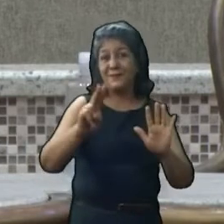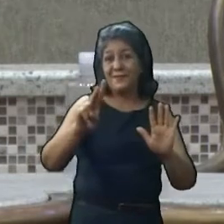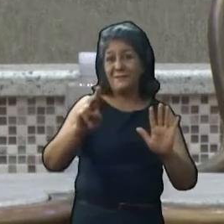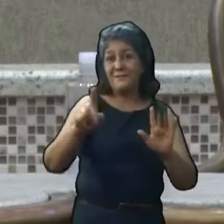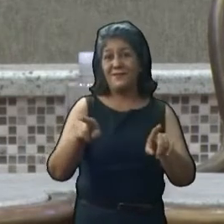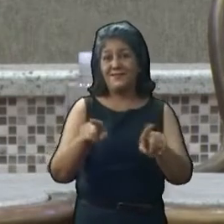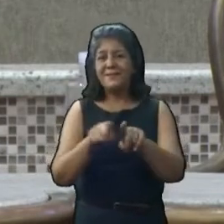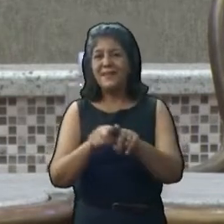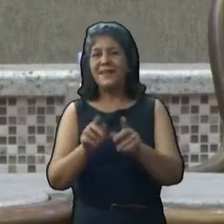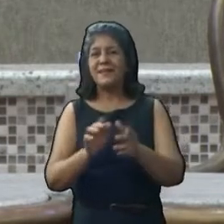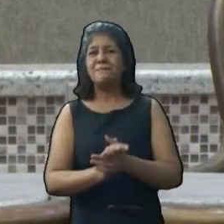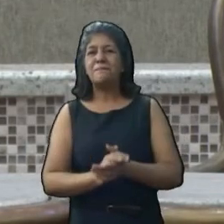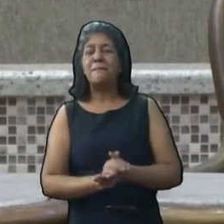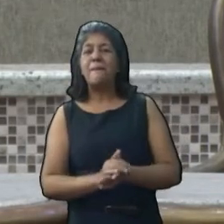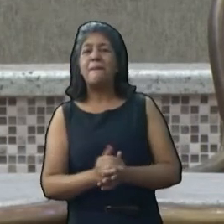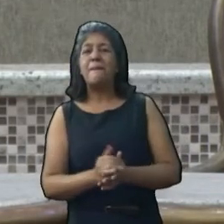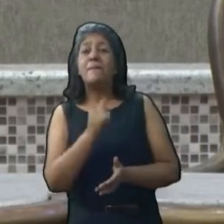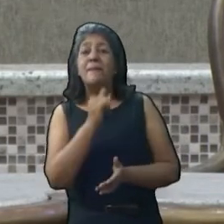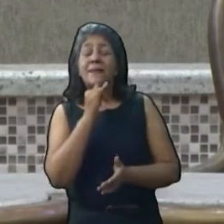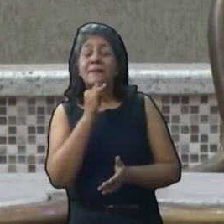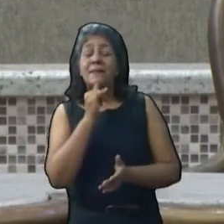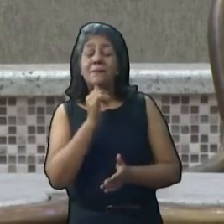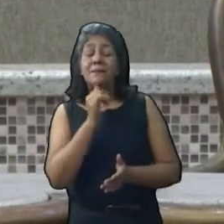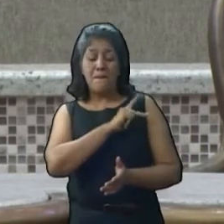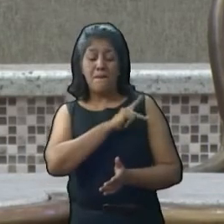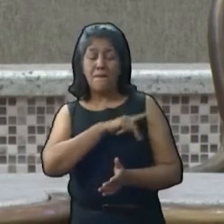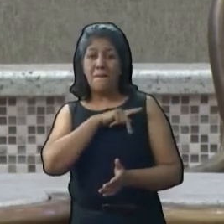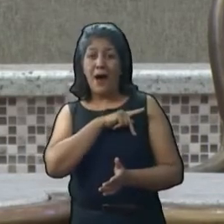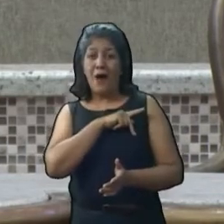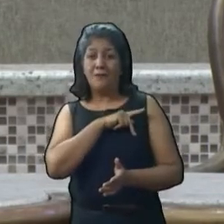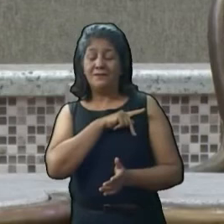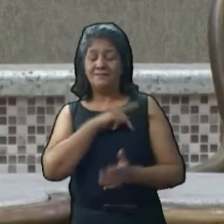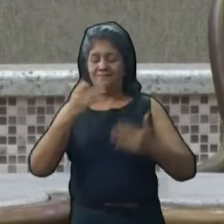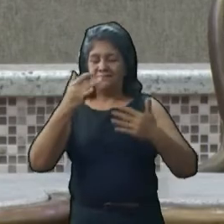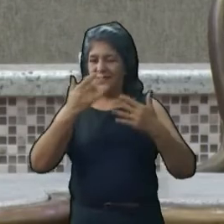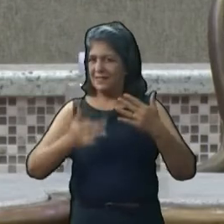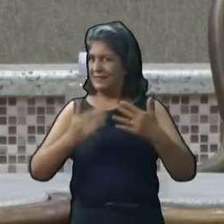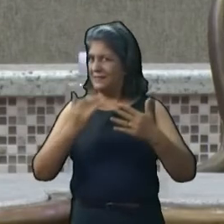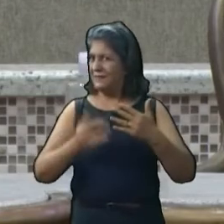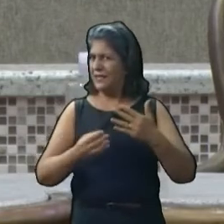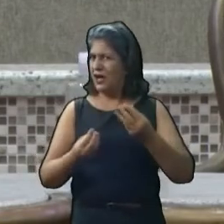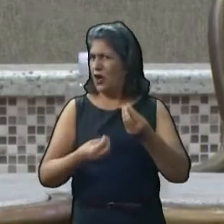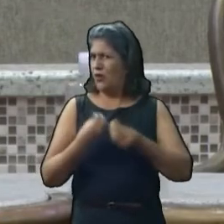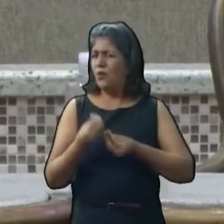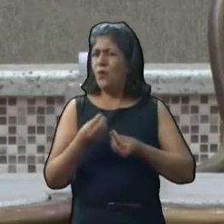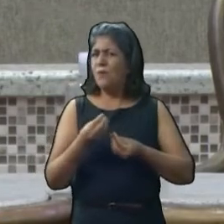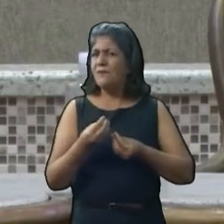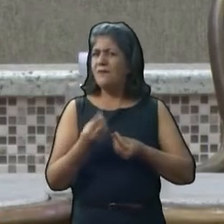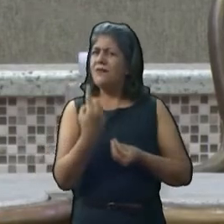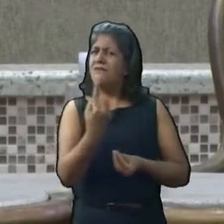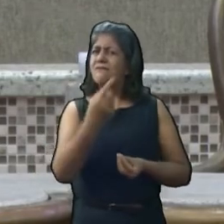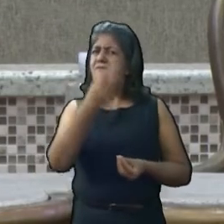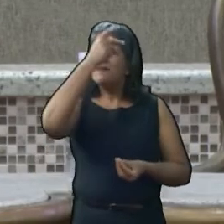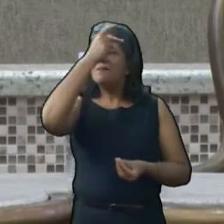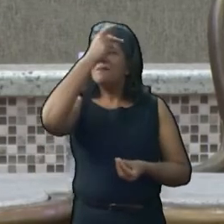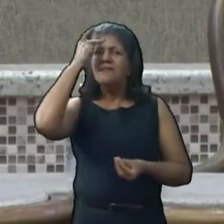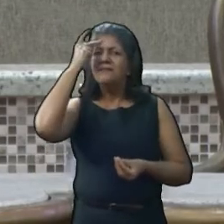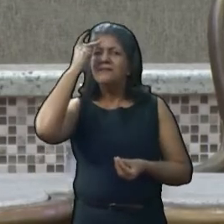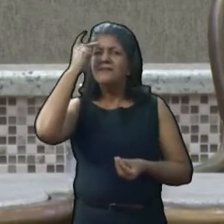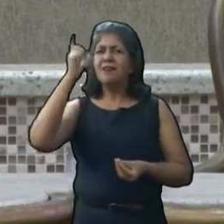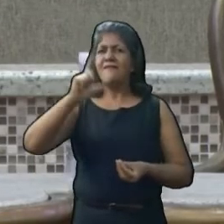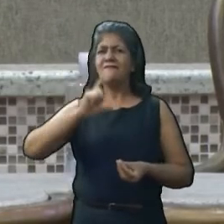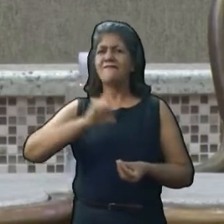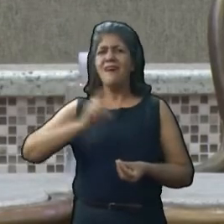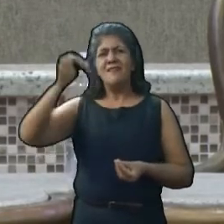o salmista não o apóstolo ele ele deu um toque aqui ser cheio do espírito santo é desfrutar de uma